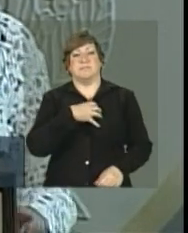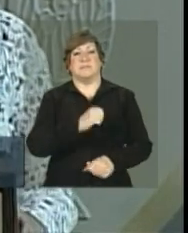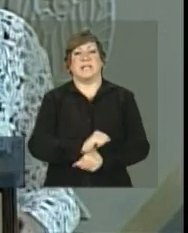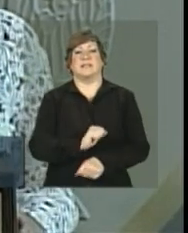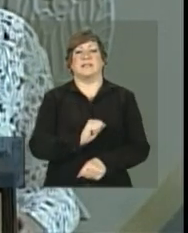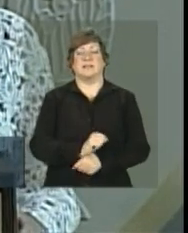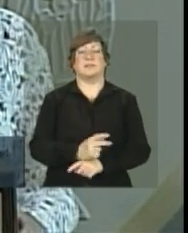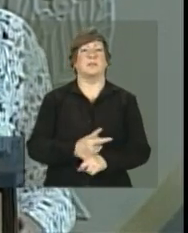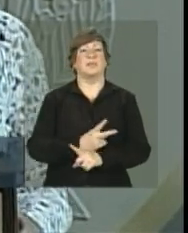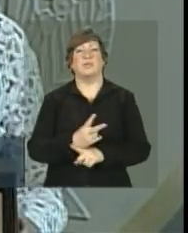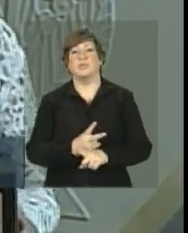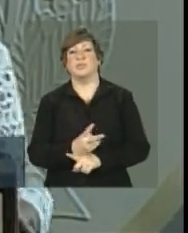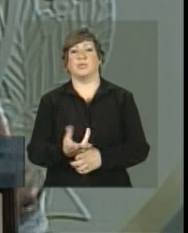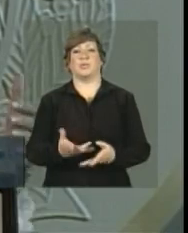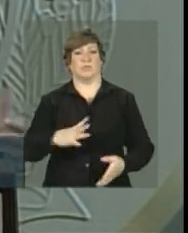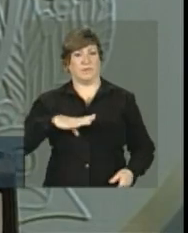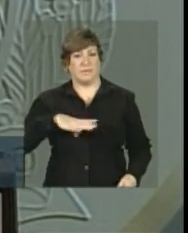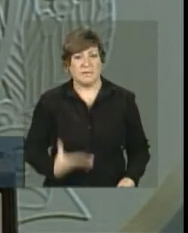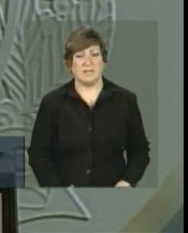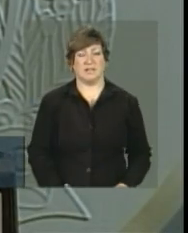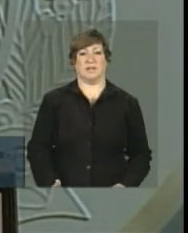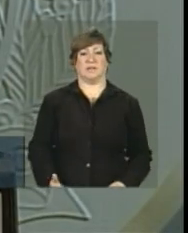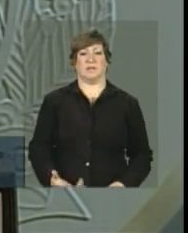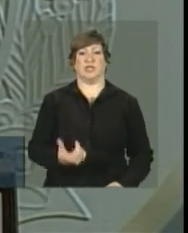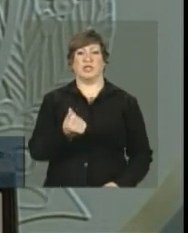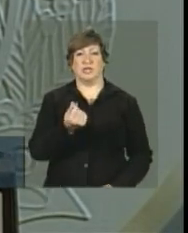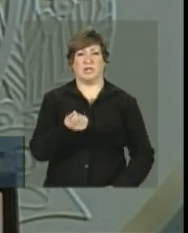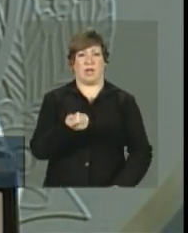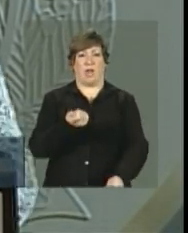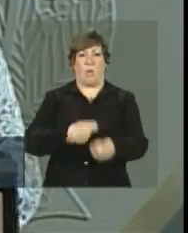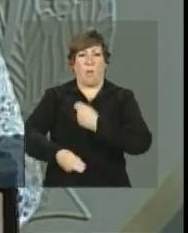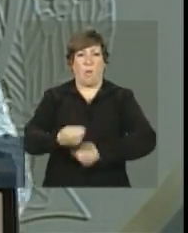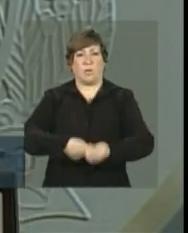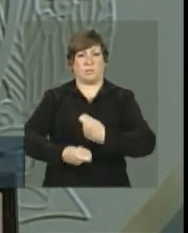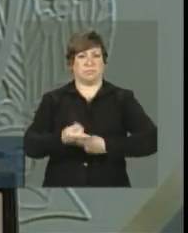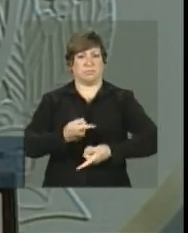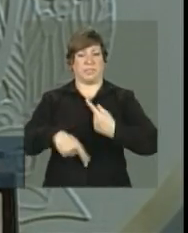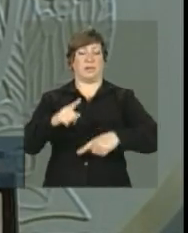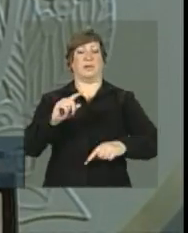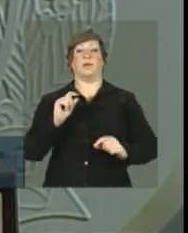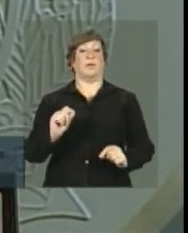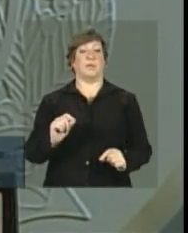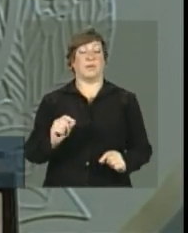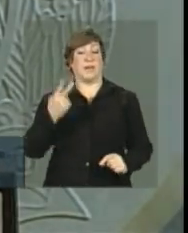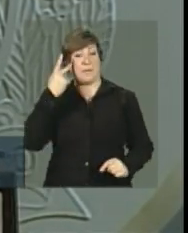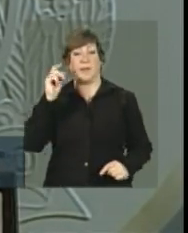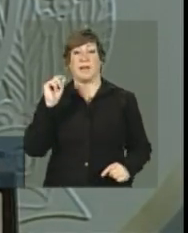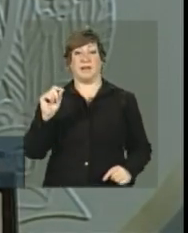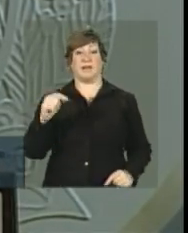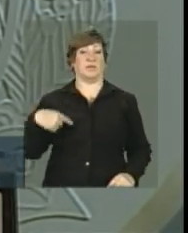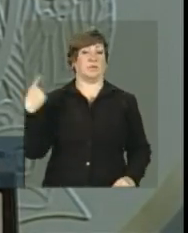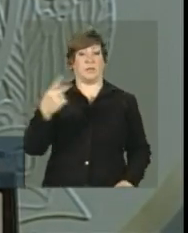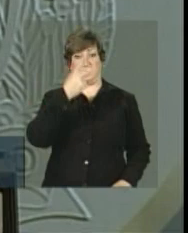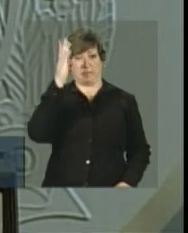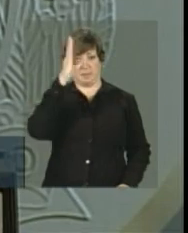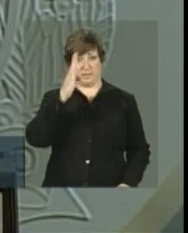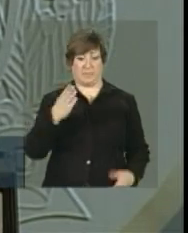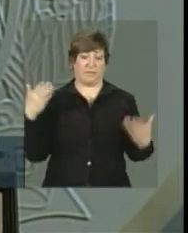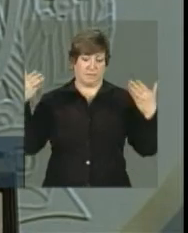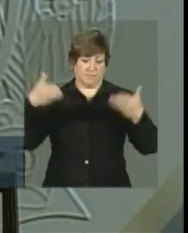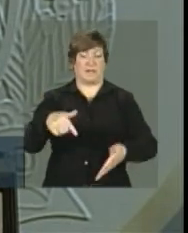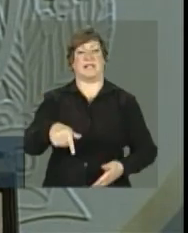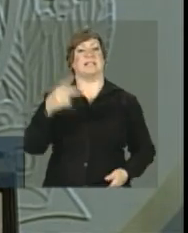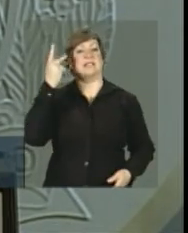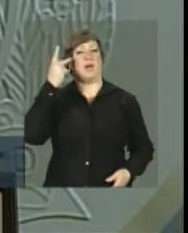buscavam um desafio, ou queriam vencer na vida, era para aqui que os brasileiros se dirigiam. Então,